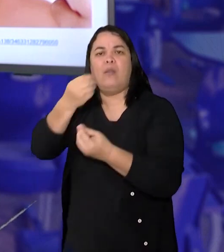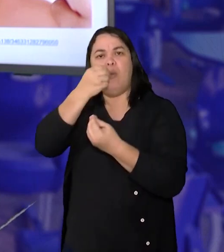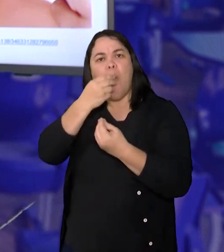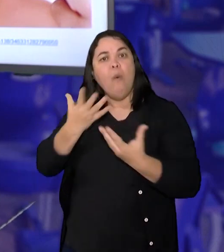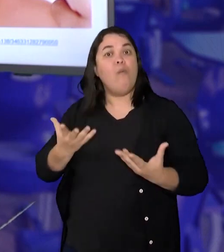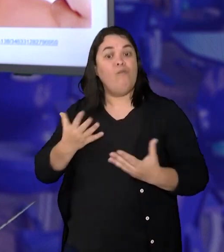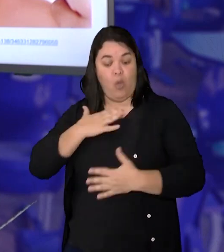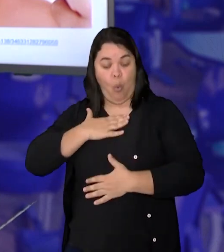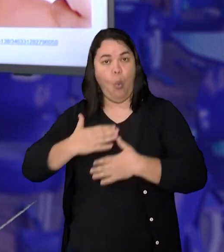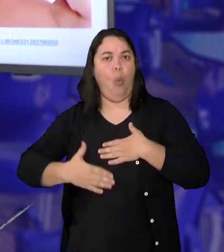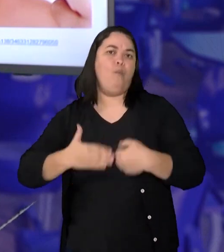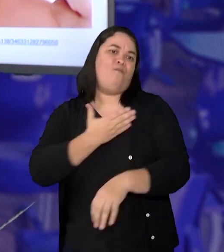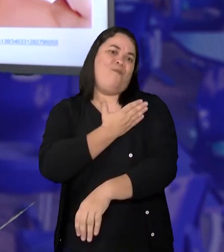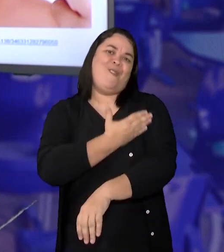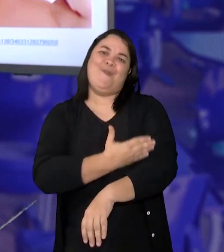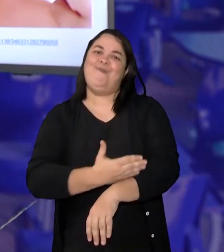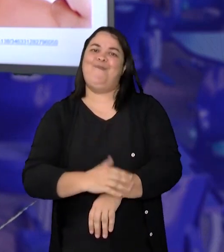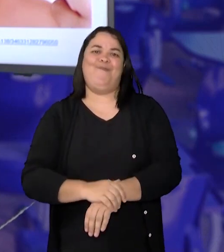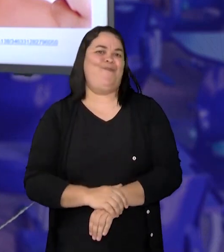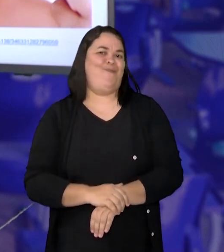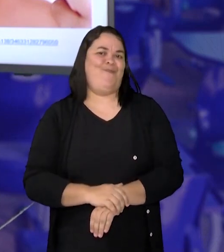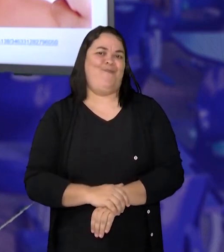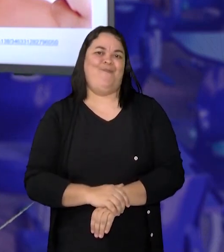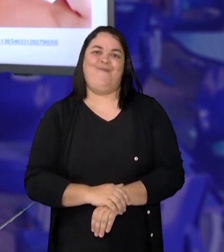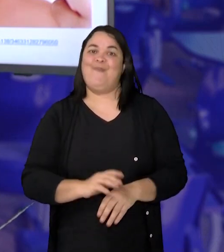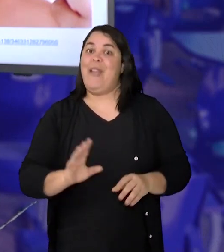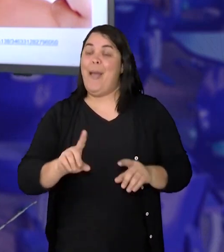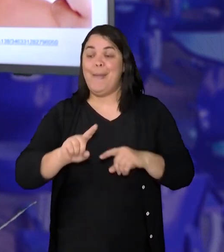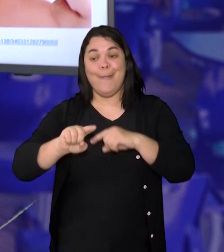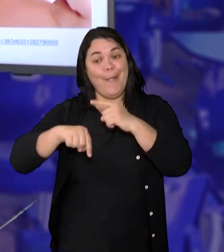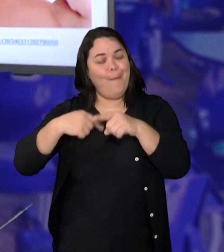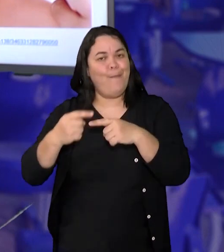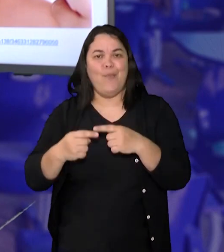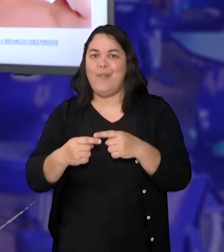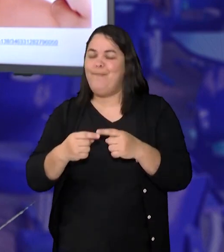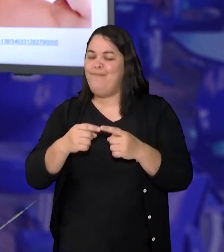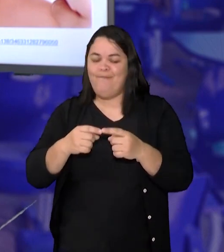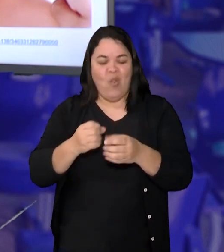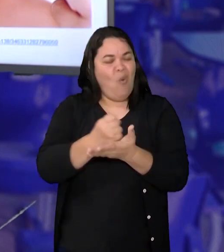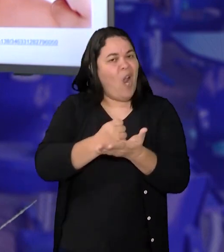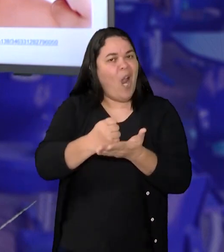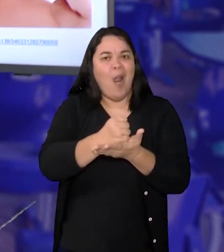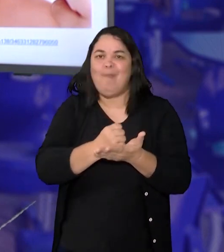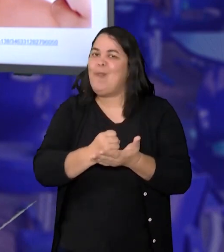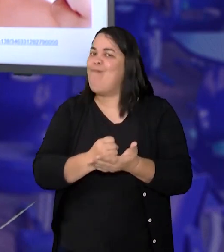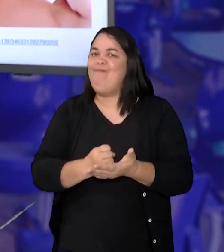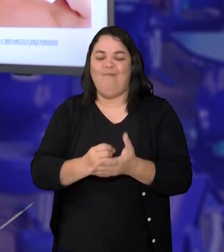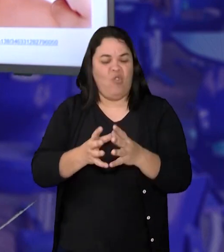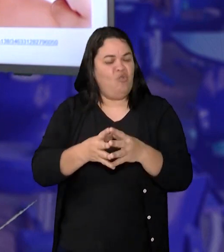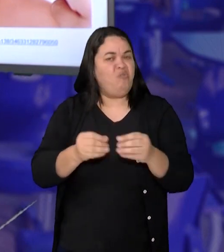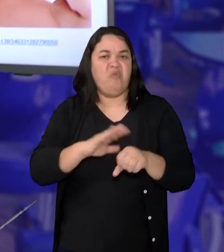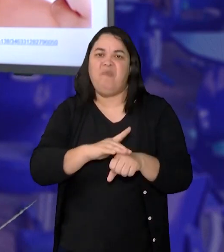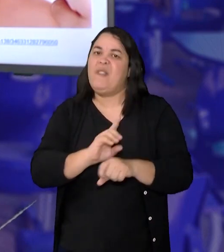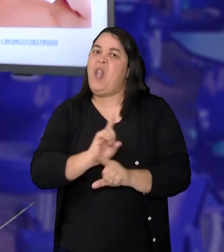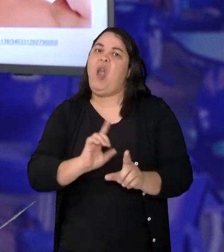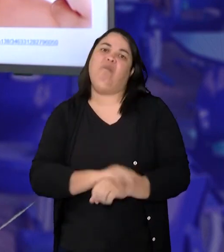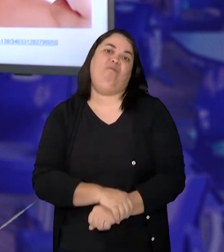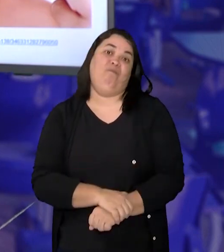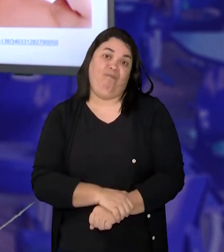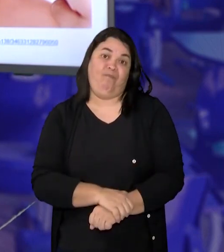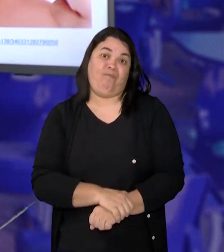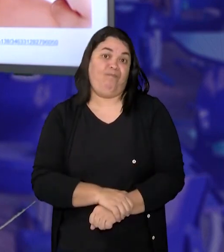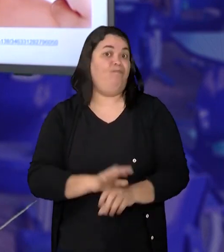acostumar. Meu corpo se acostumando, eu vou precisar de uma dose muito maior. E aí é um detalhe que entra a diferença